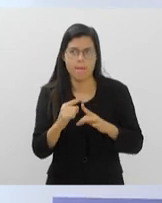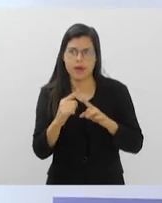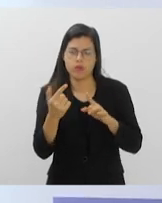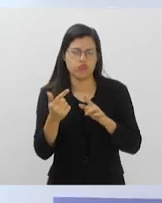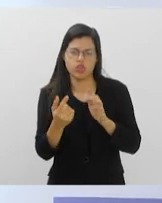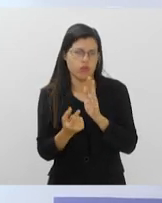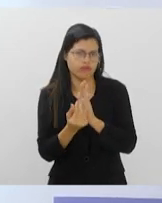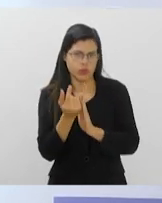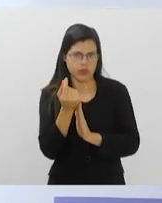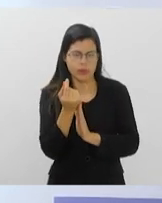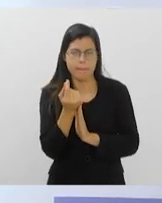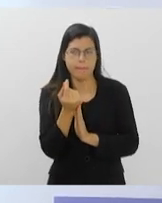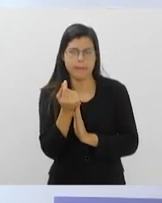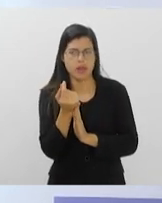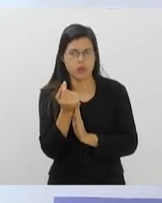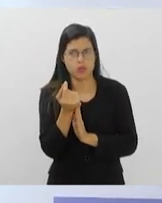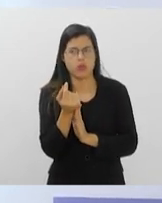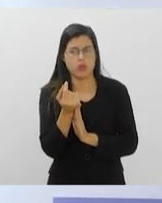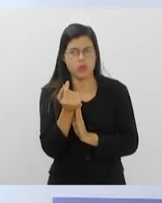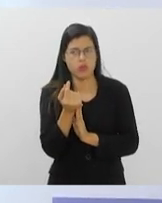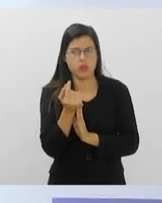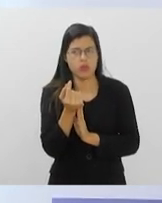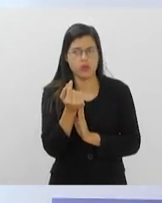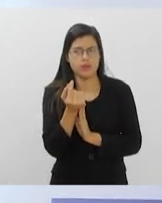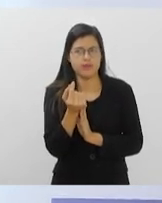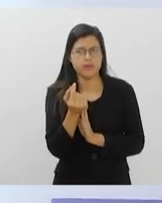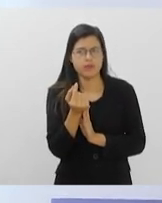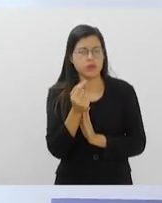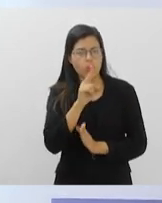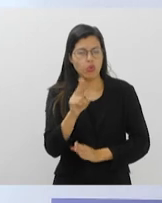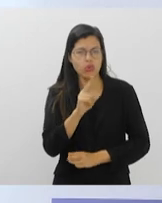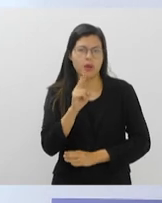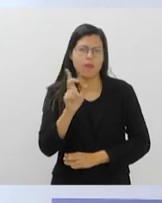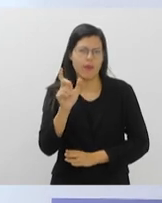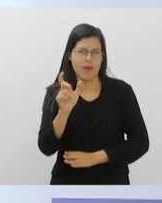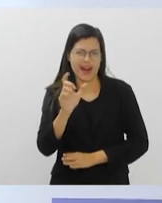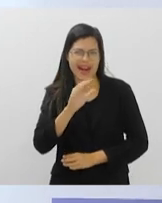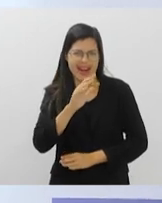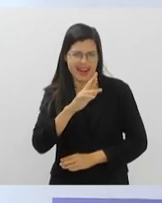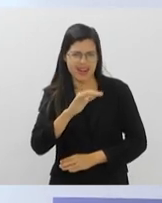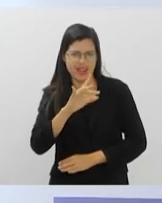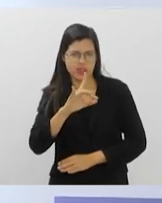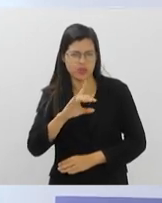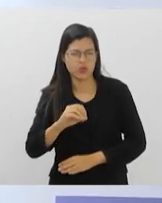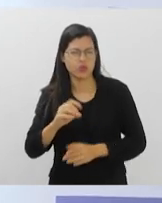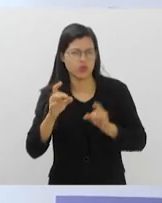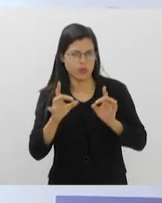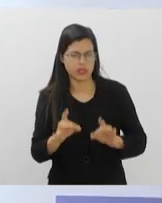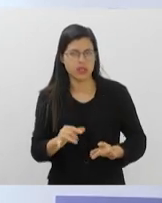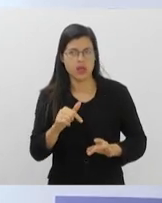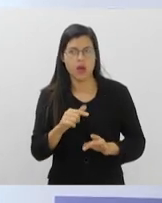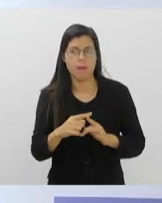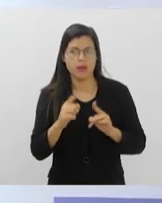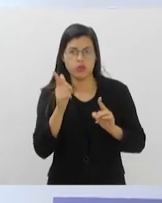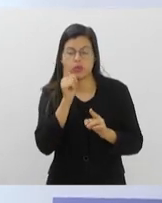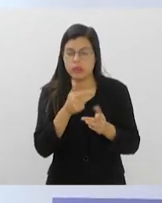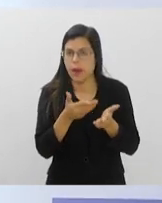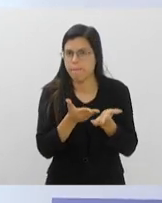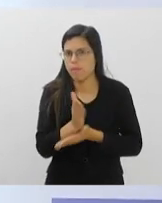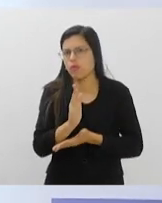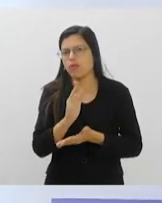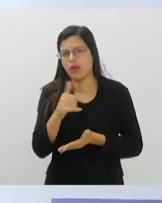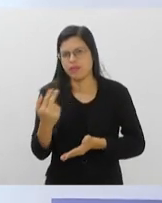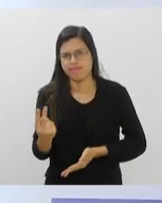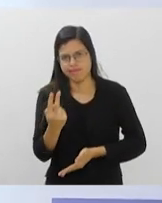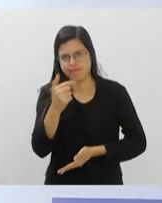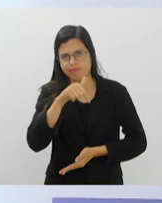orçamento né foi eventualmente através de um crédito adicional especial mas em 33 anos conseguimos aprovar esse valor então assim